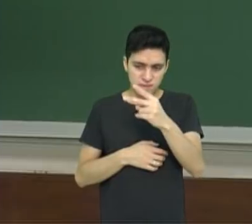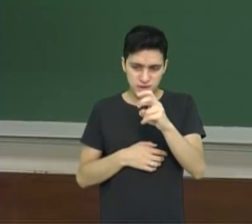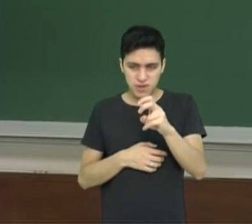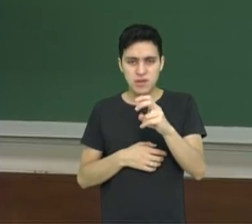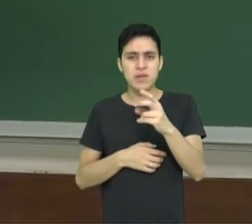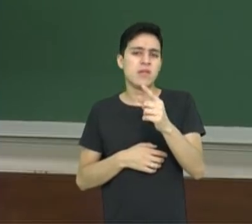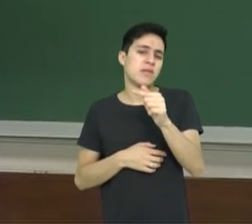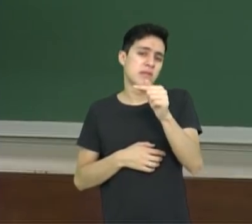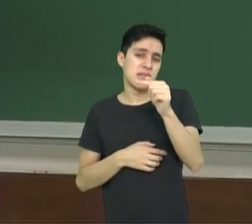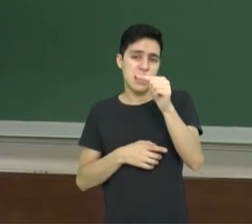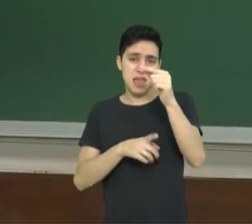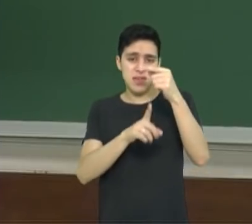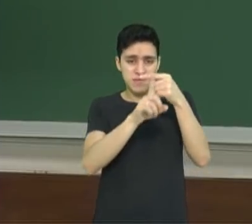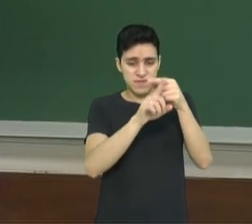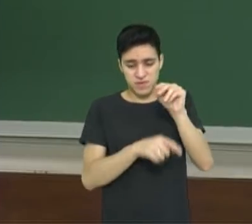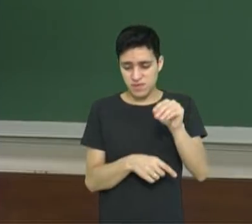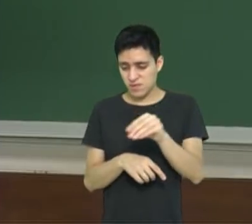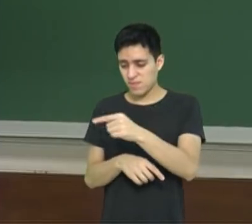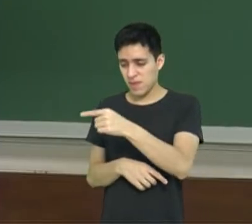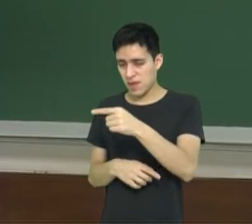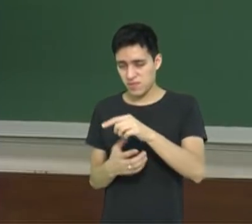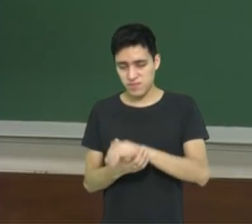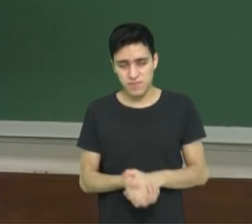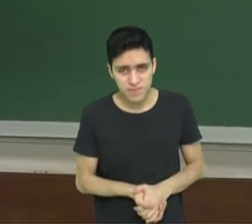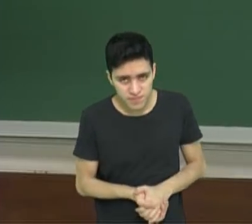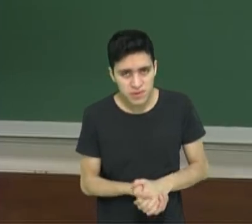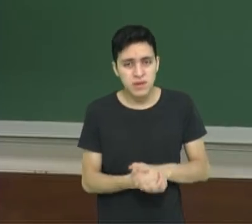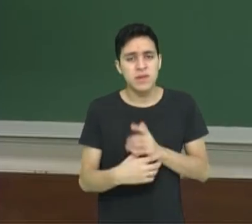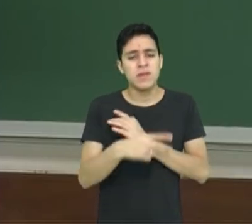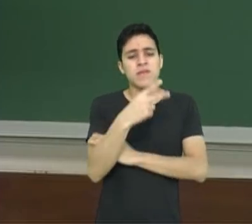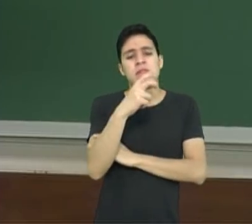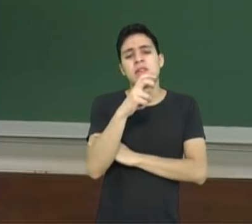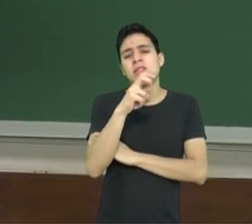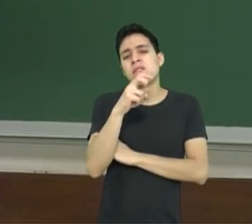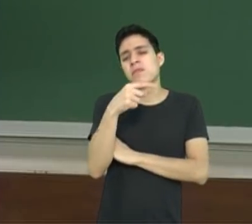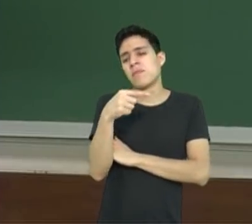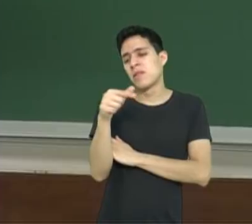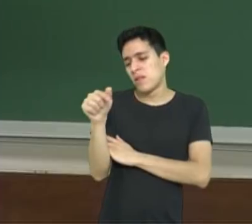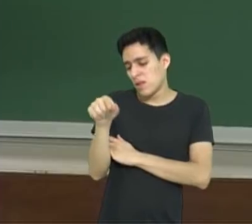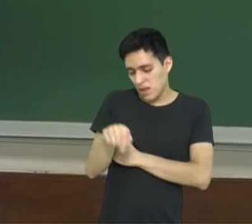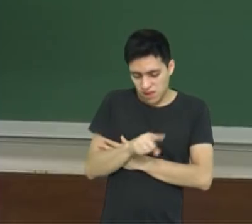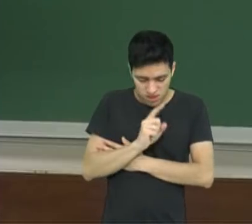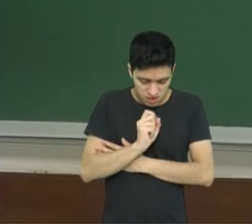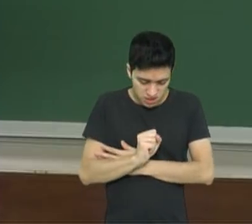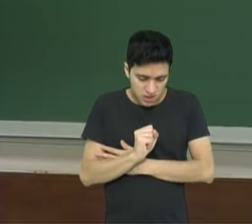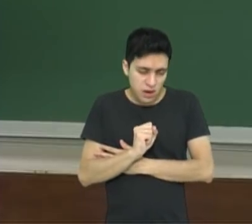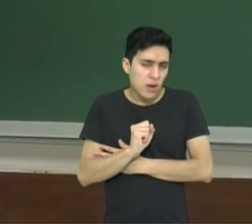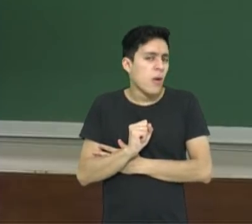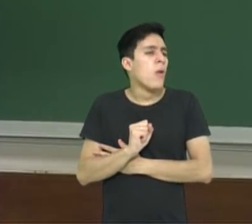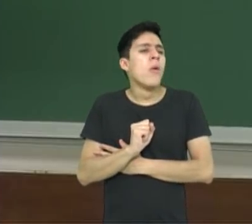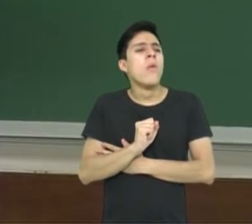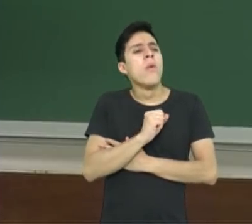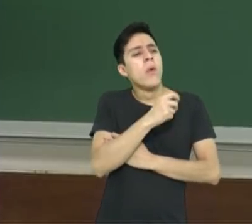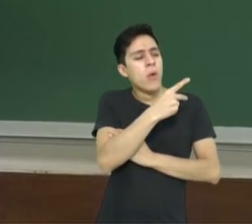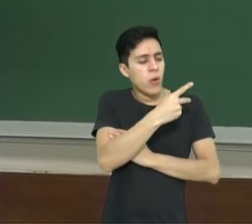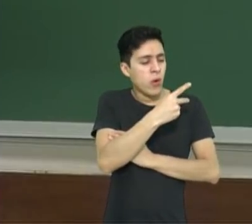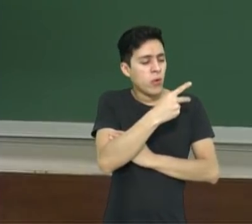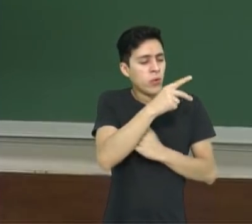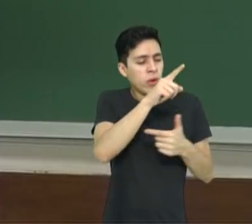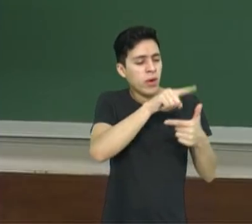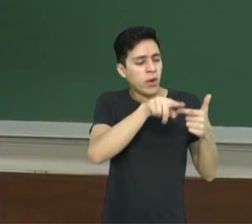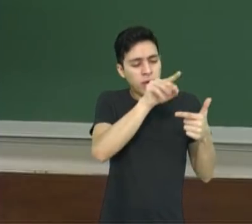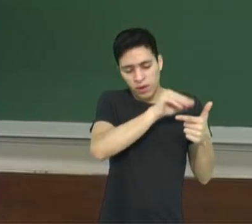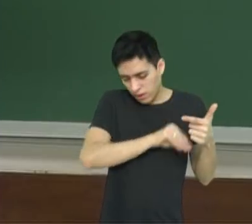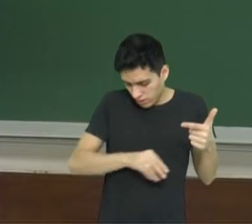7 que está somando passa subtraindo. 25 tira 7, dá 18. O 2 que está multiplicando